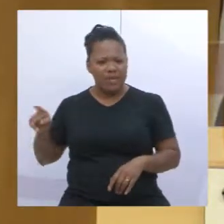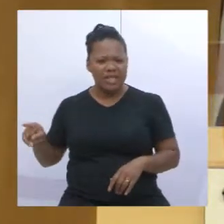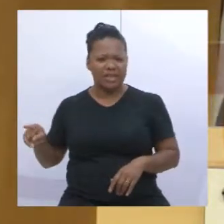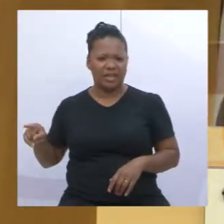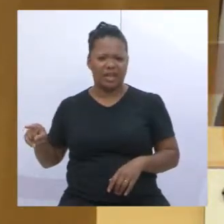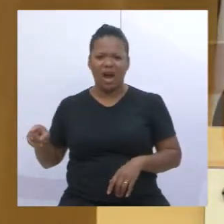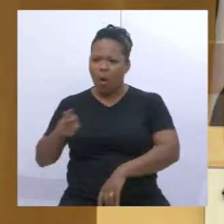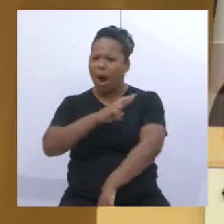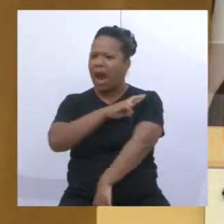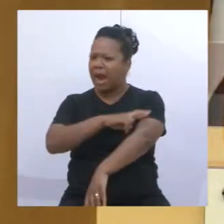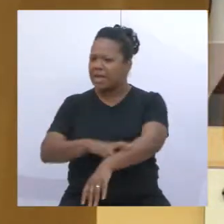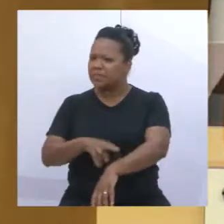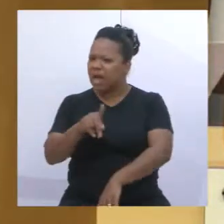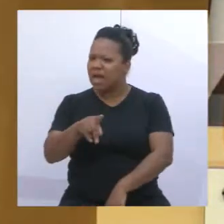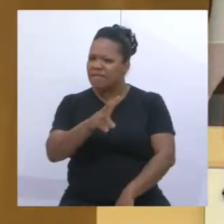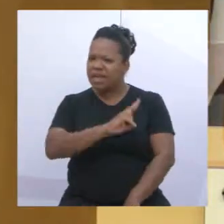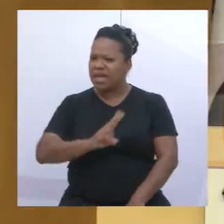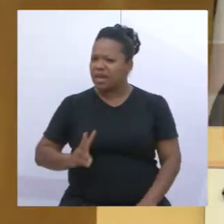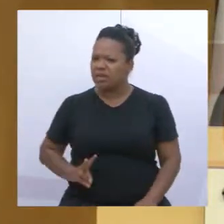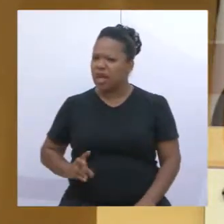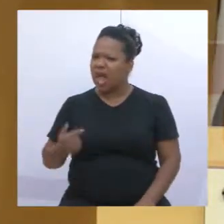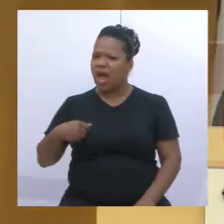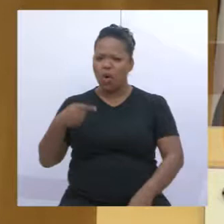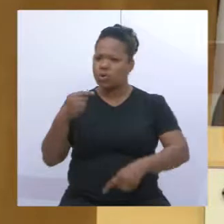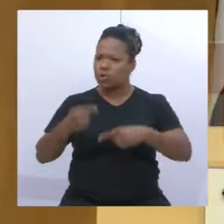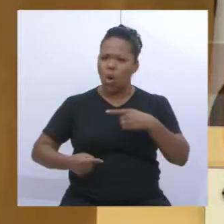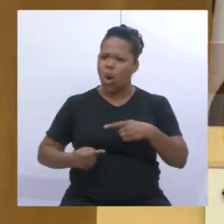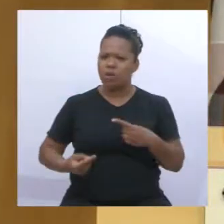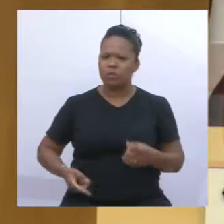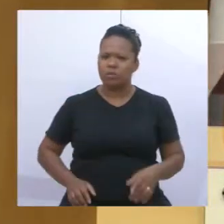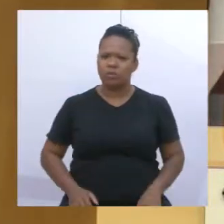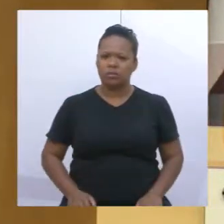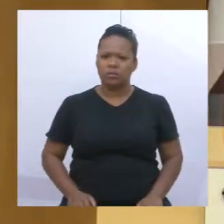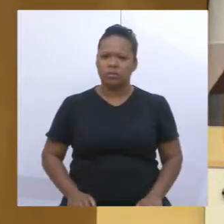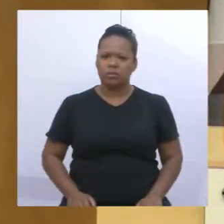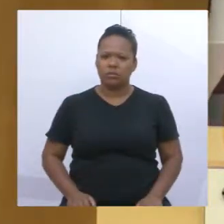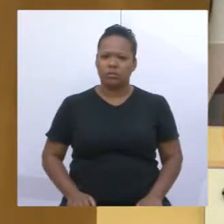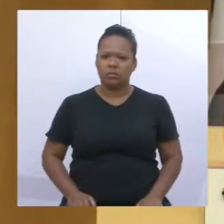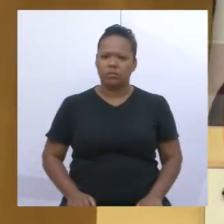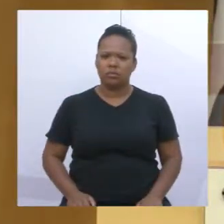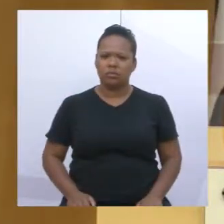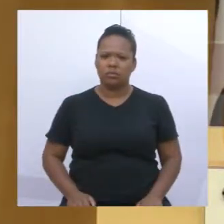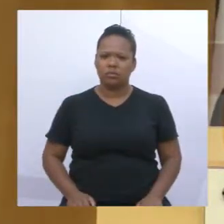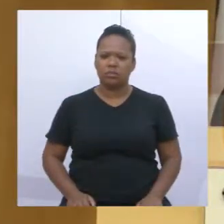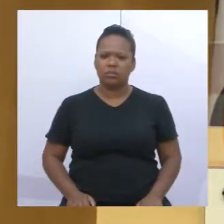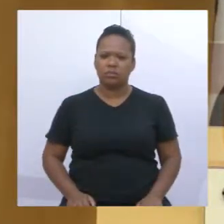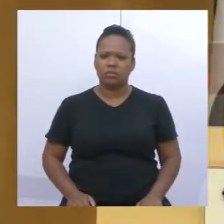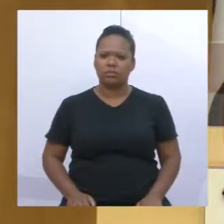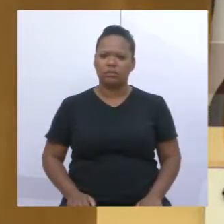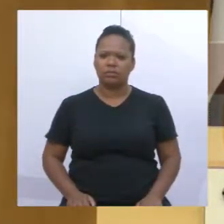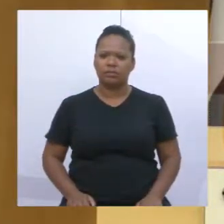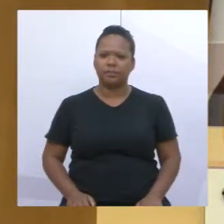sinceramente, com todo respeito ao nobre vereador, mas eu não posso concordar com isso. Eu acho